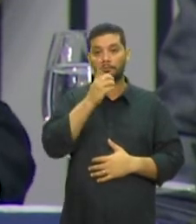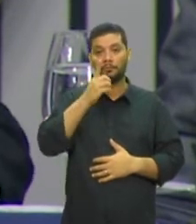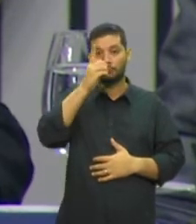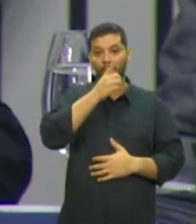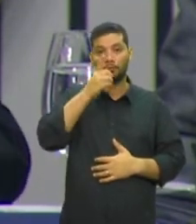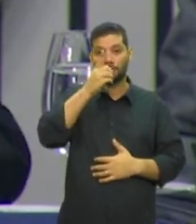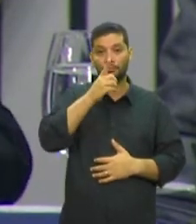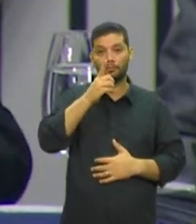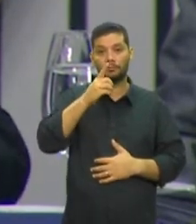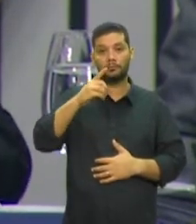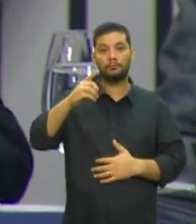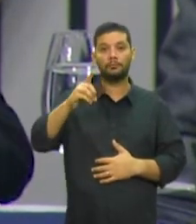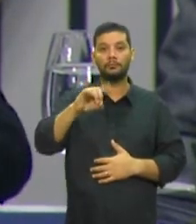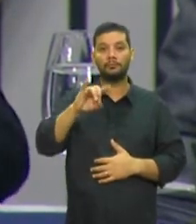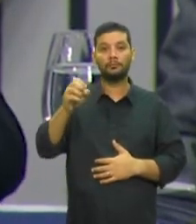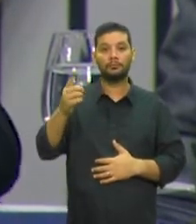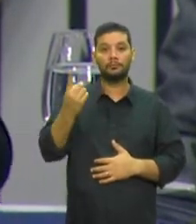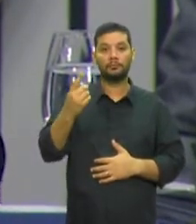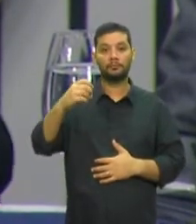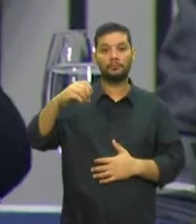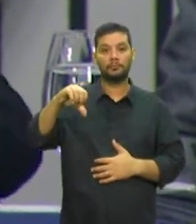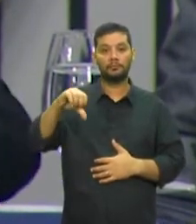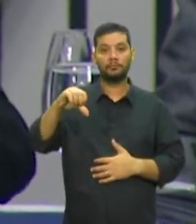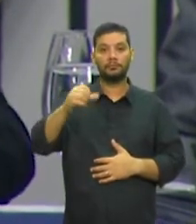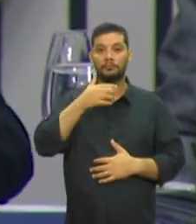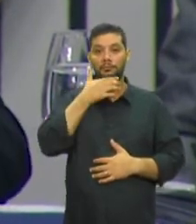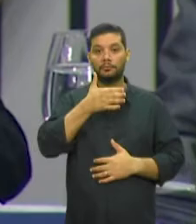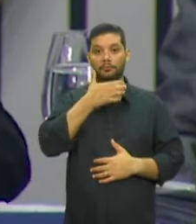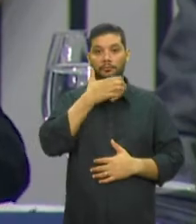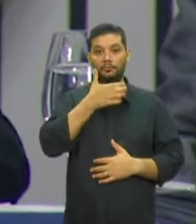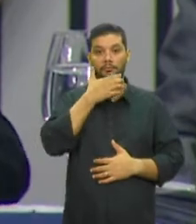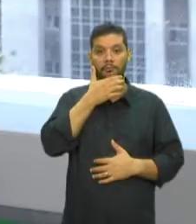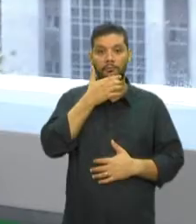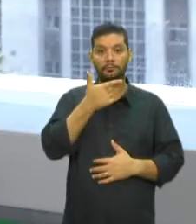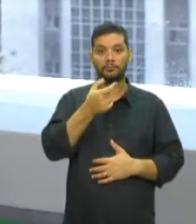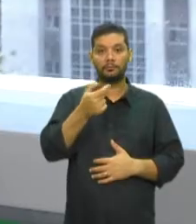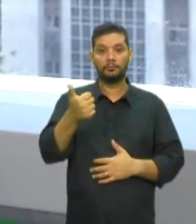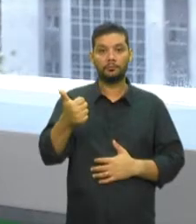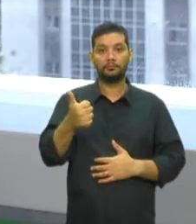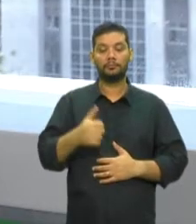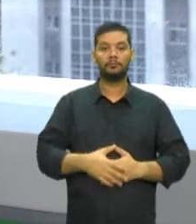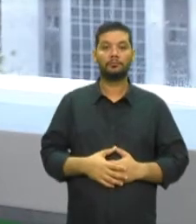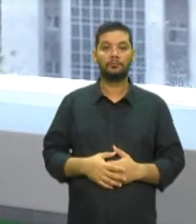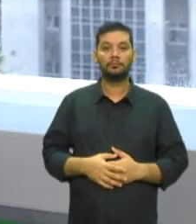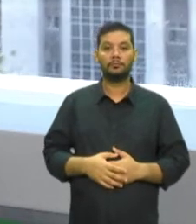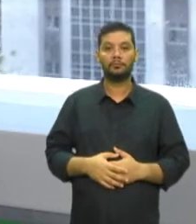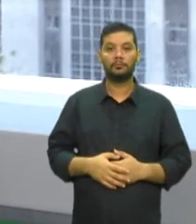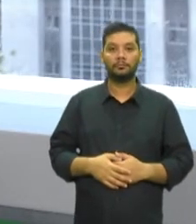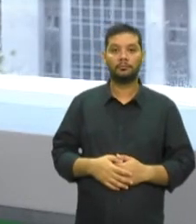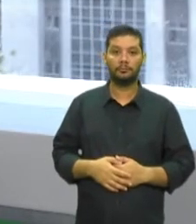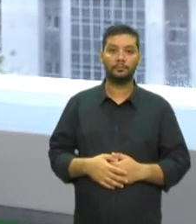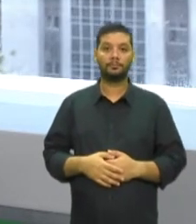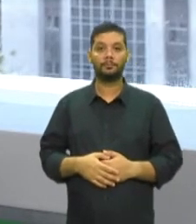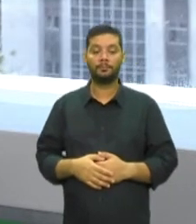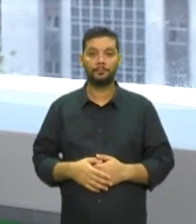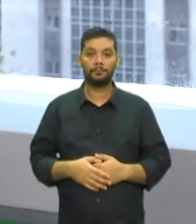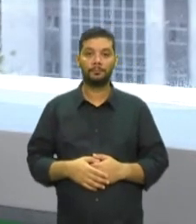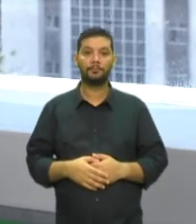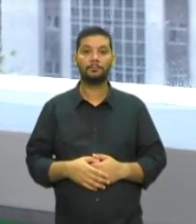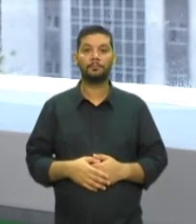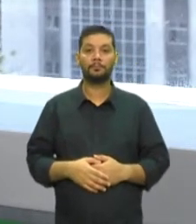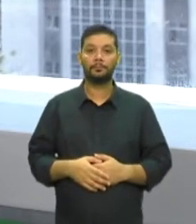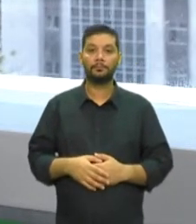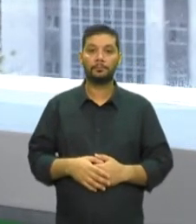no dia 19 de dezembro de 2021. O Tribunal Regional Eleitoral do